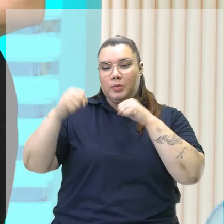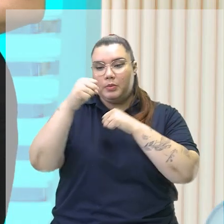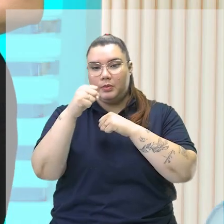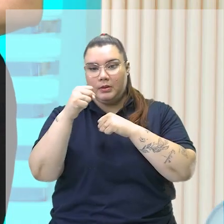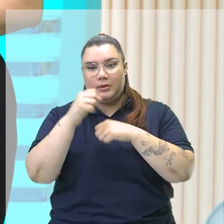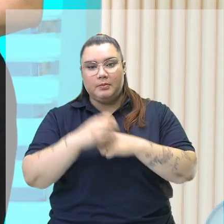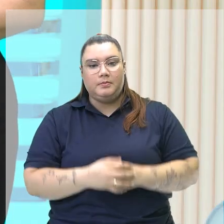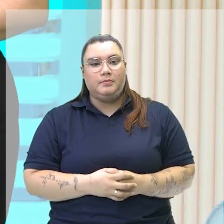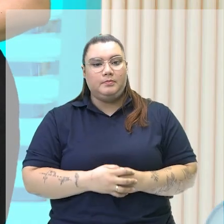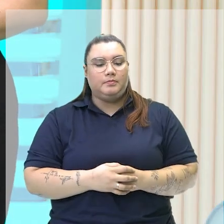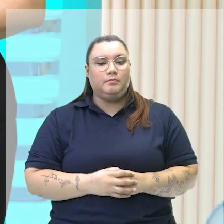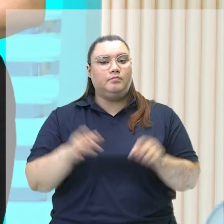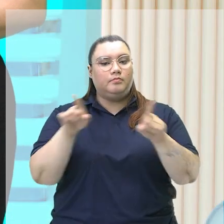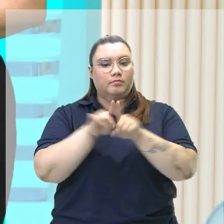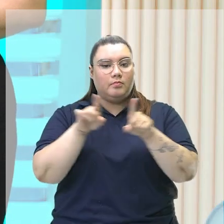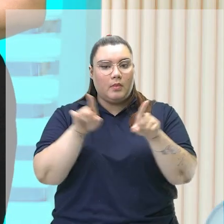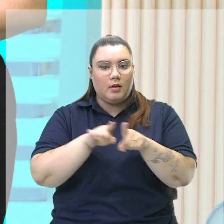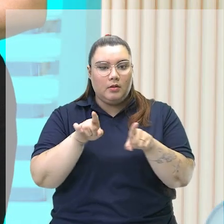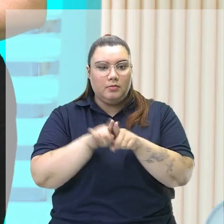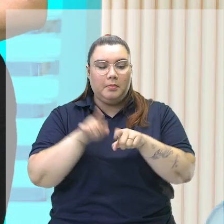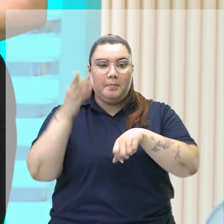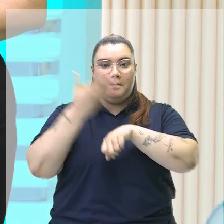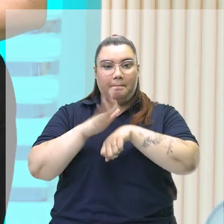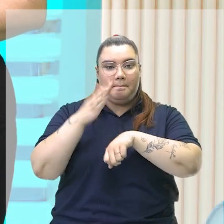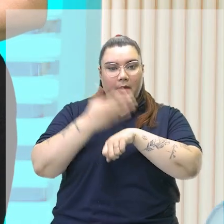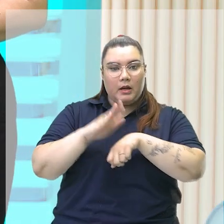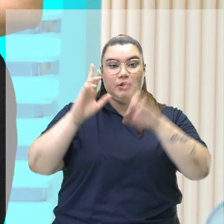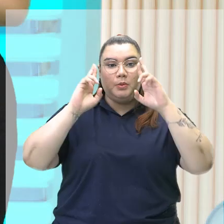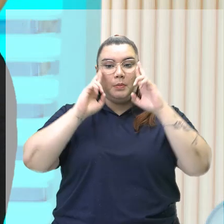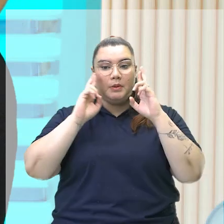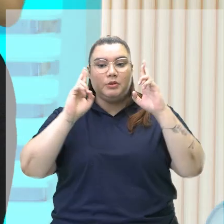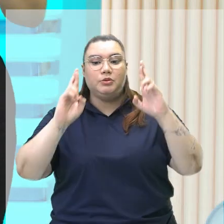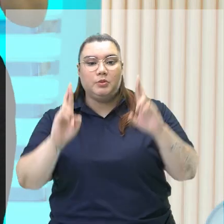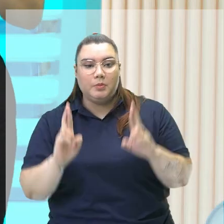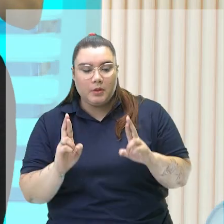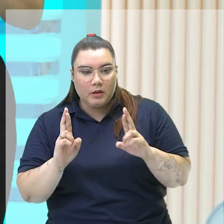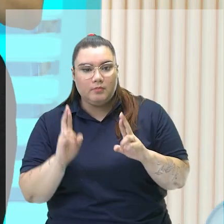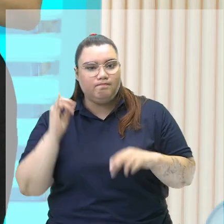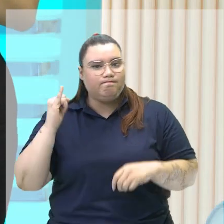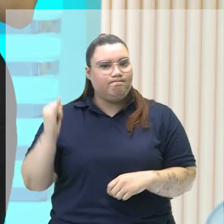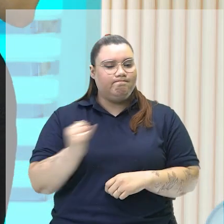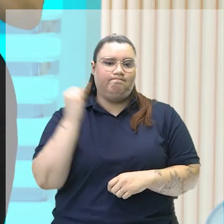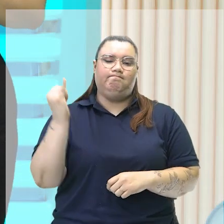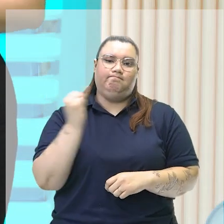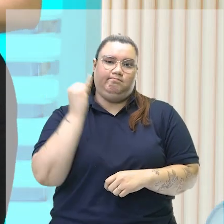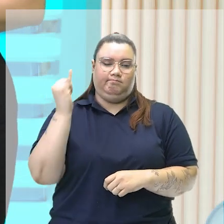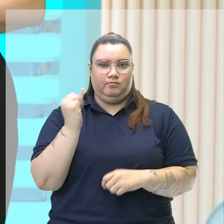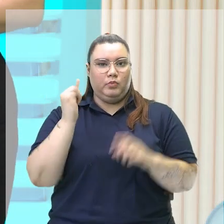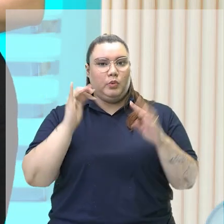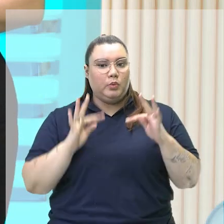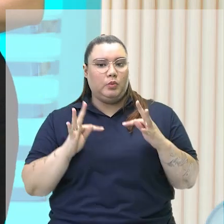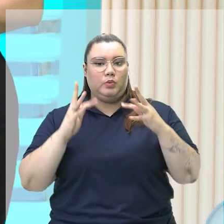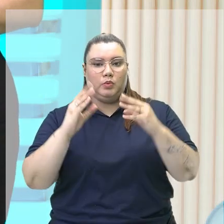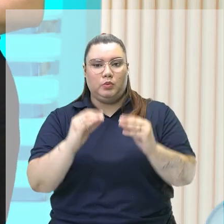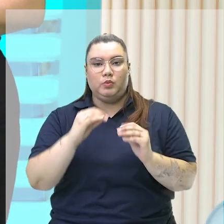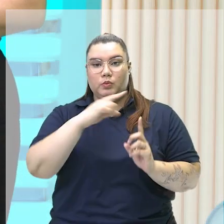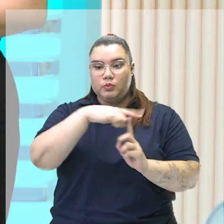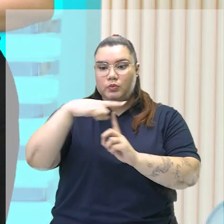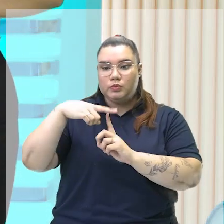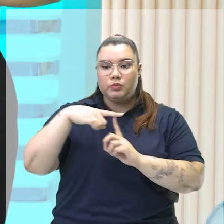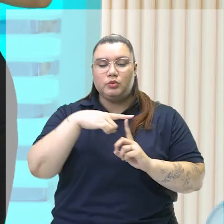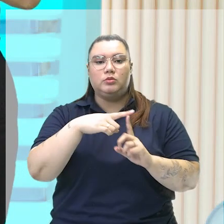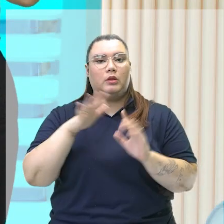prosseguindo. Mais uma vez, ó, prática do respeito, essencial em todos os tipos de lutas,